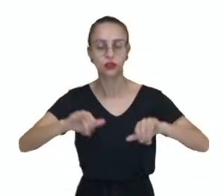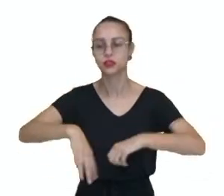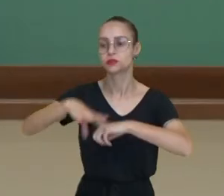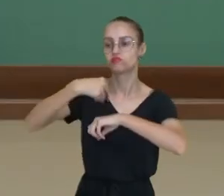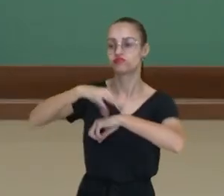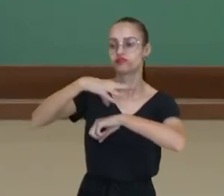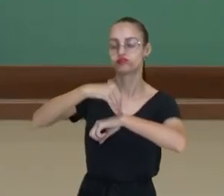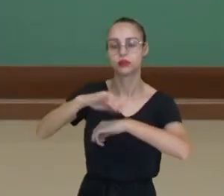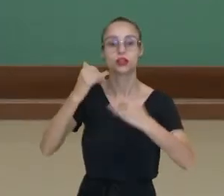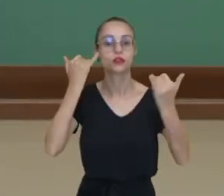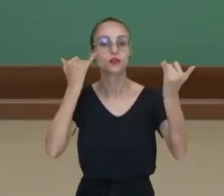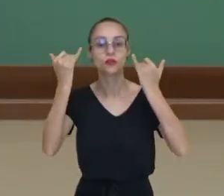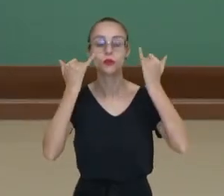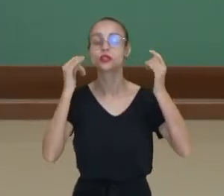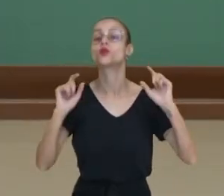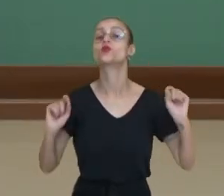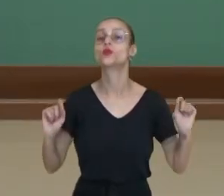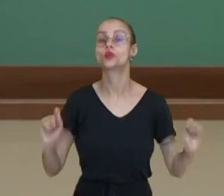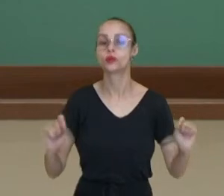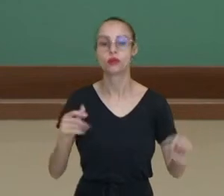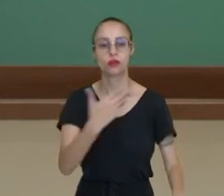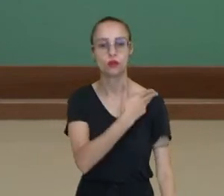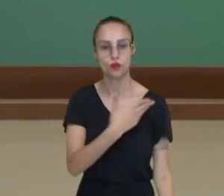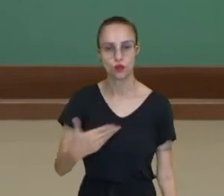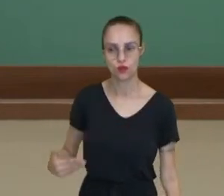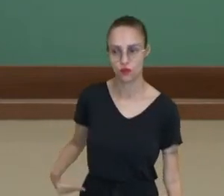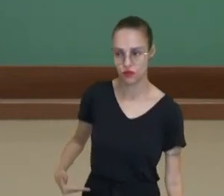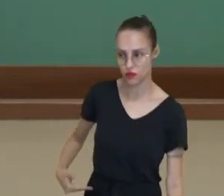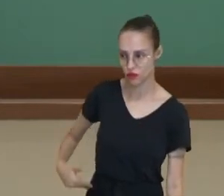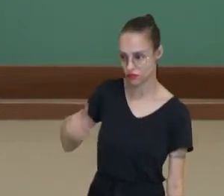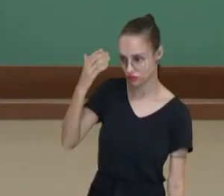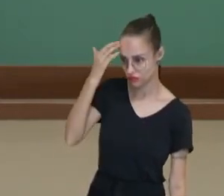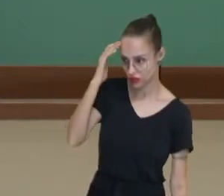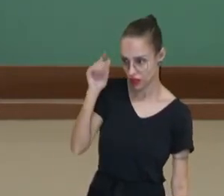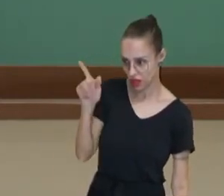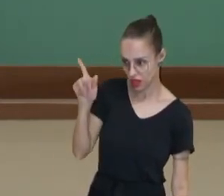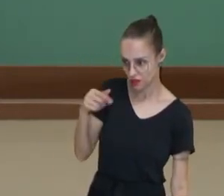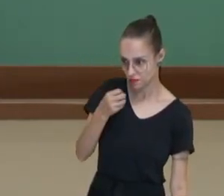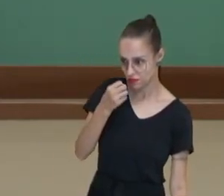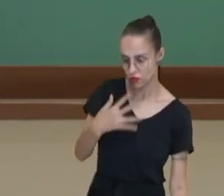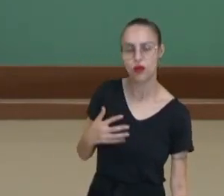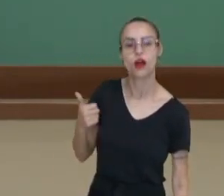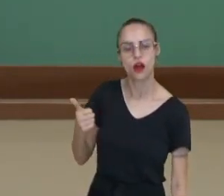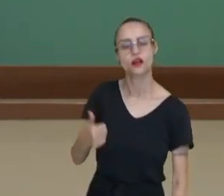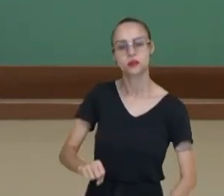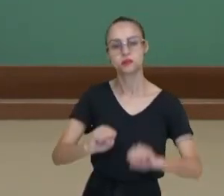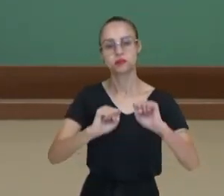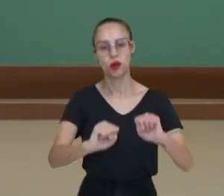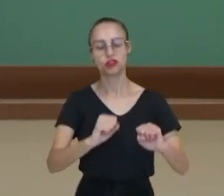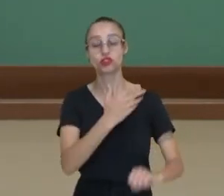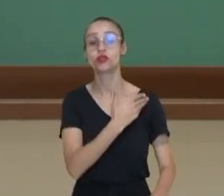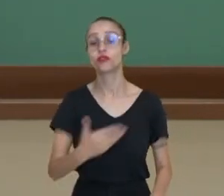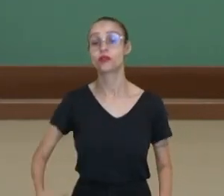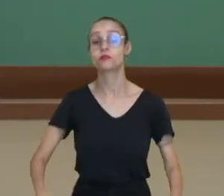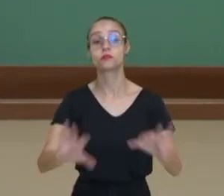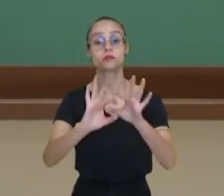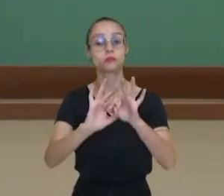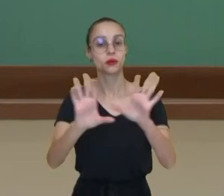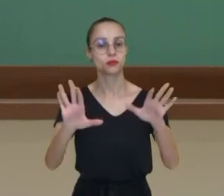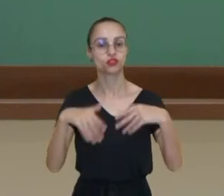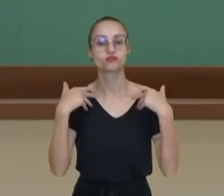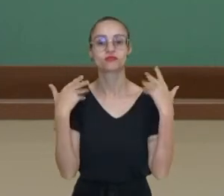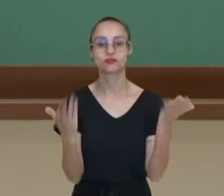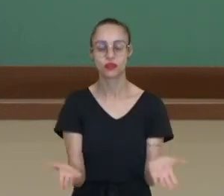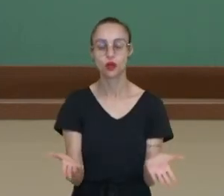transmitida informações que o governo entendessem como boas, informações que o governo permitisse.